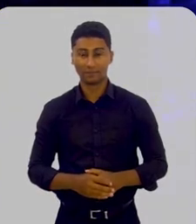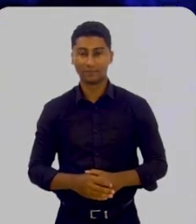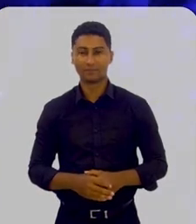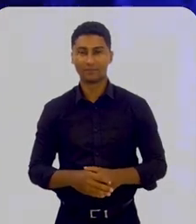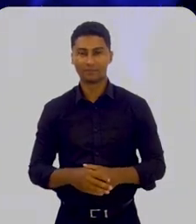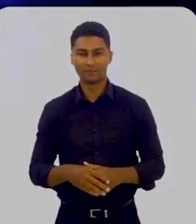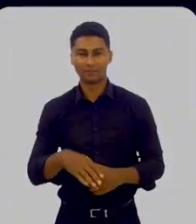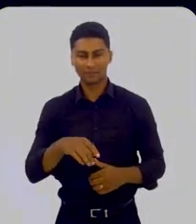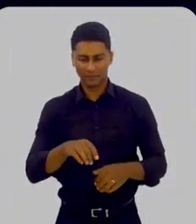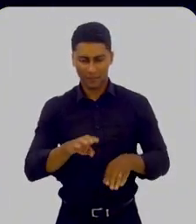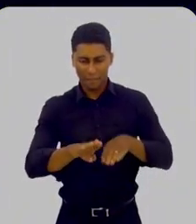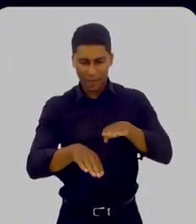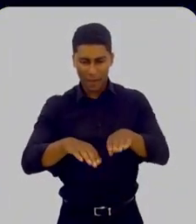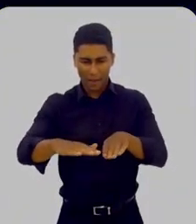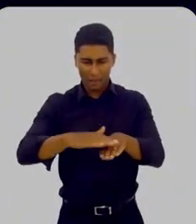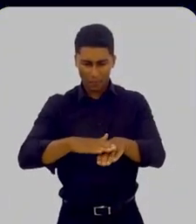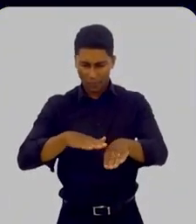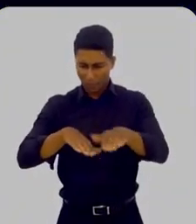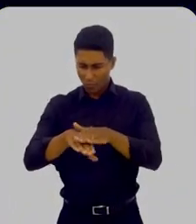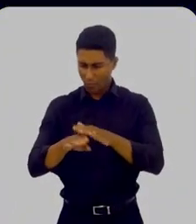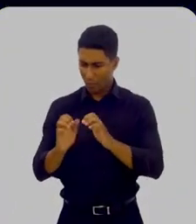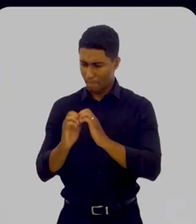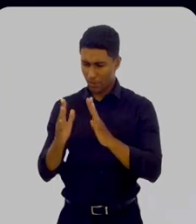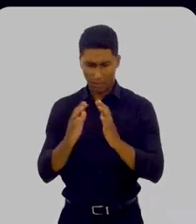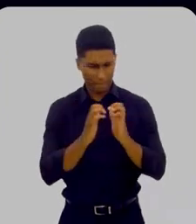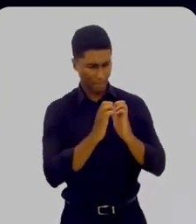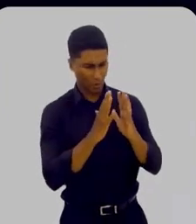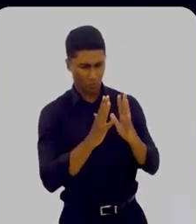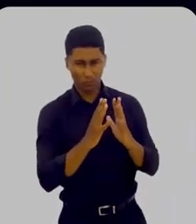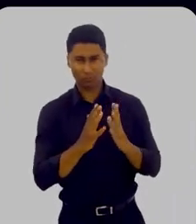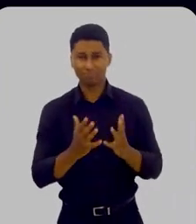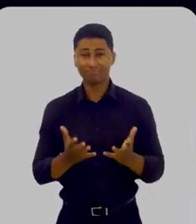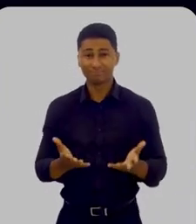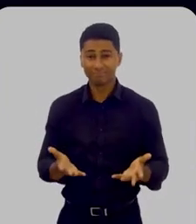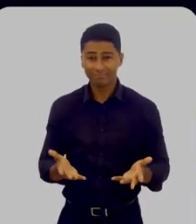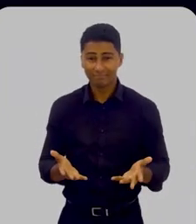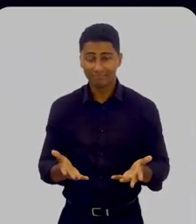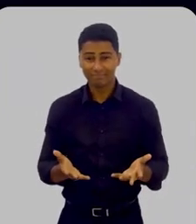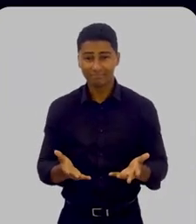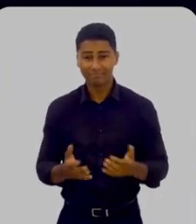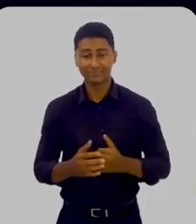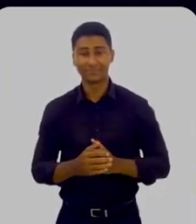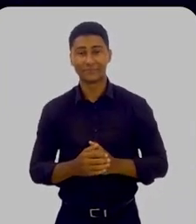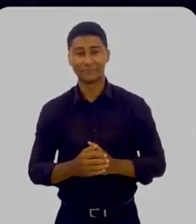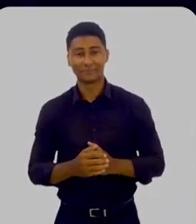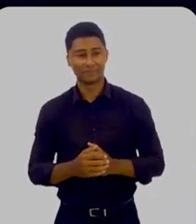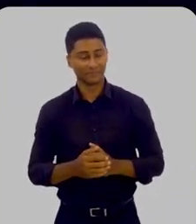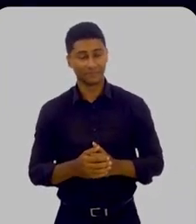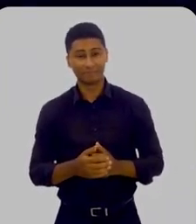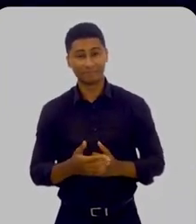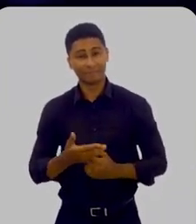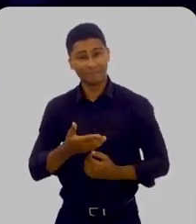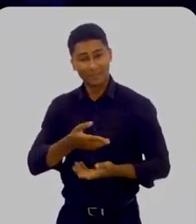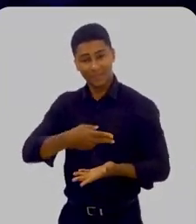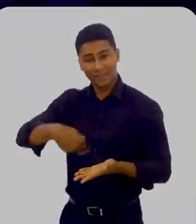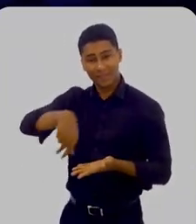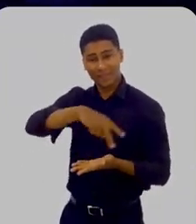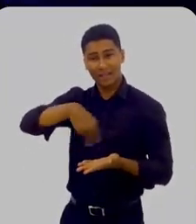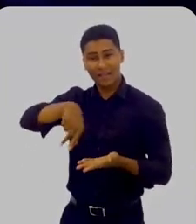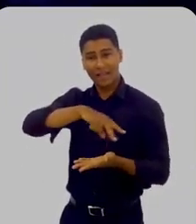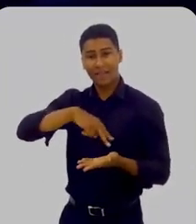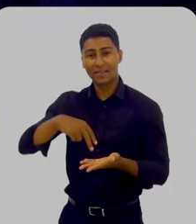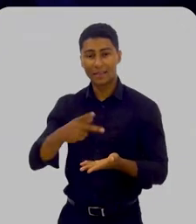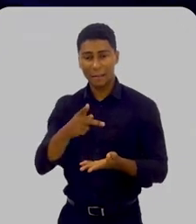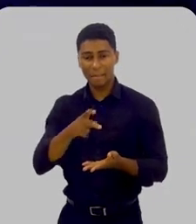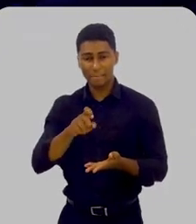ai, sapatilha furada nos pés. Ai, ai, ela dança com vontade